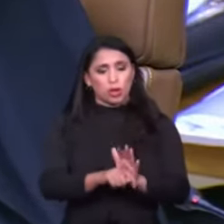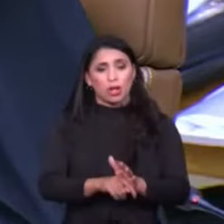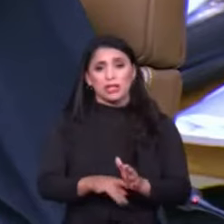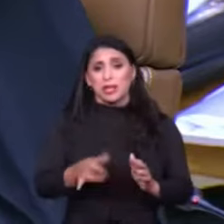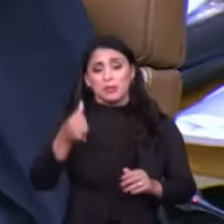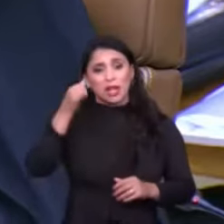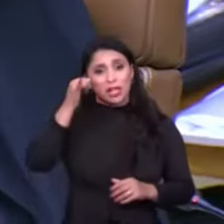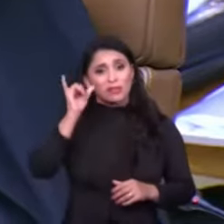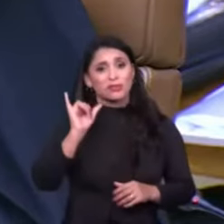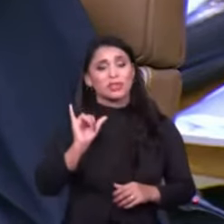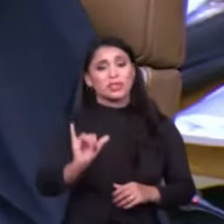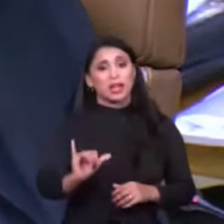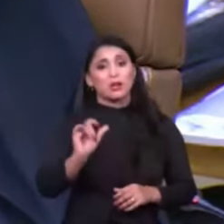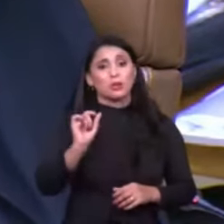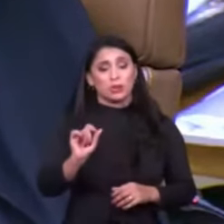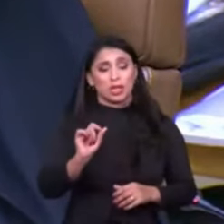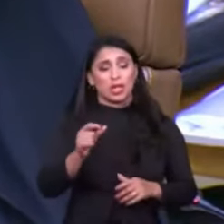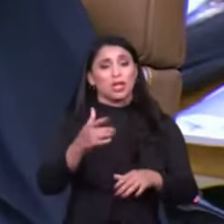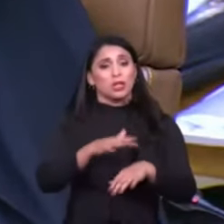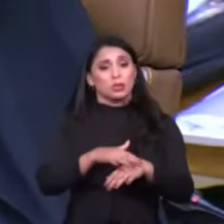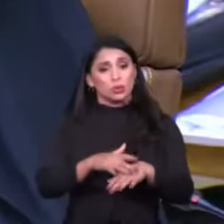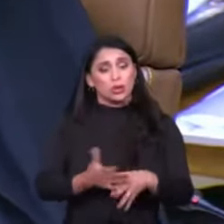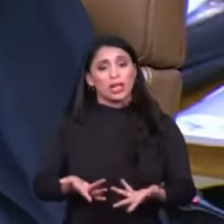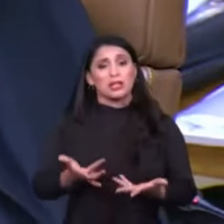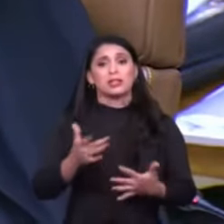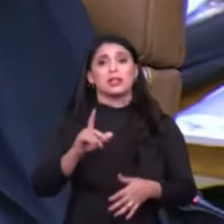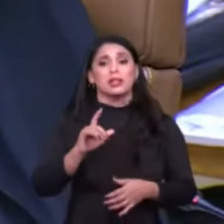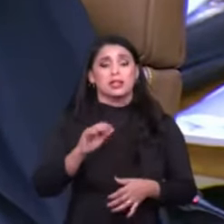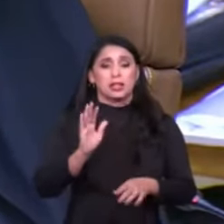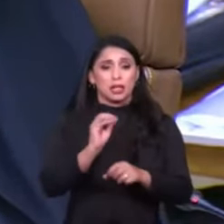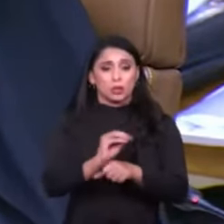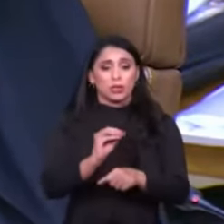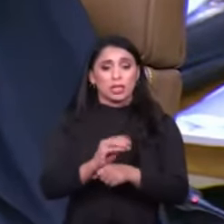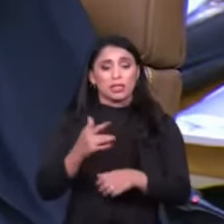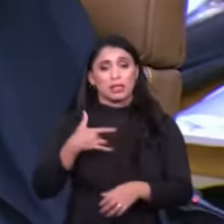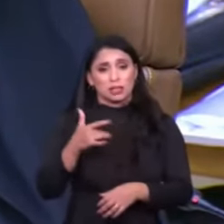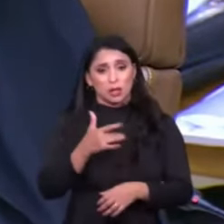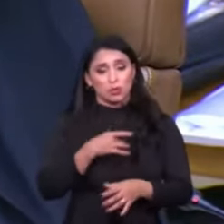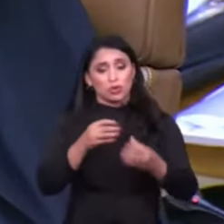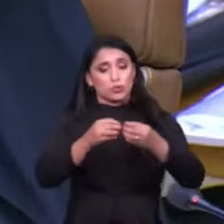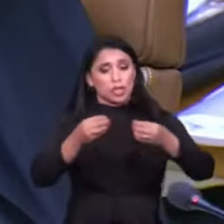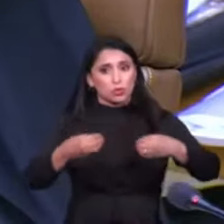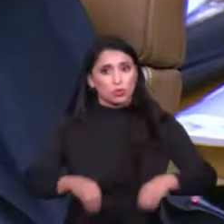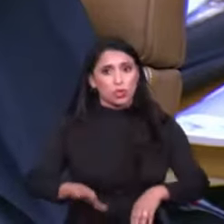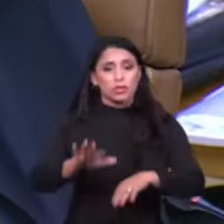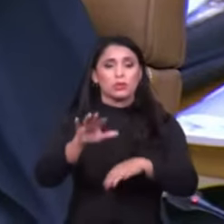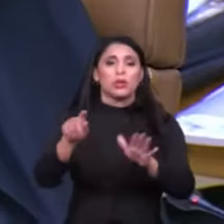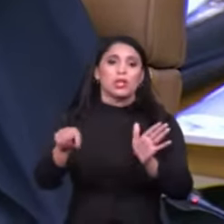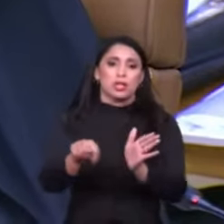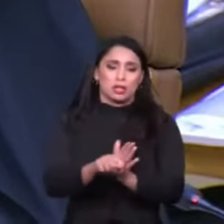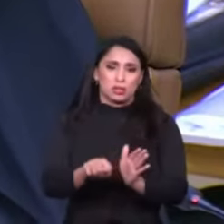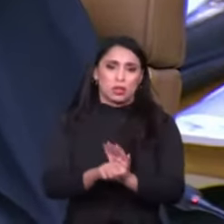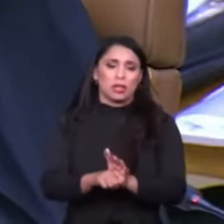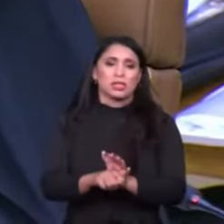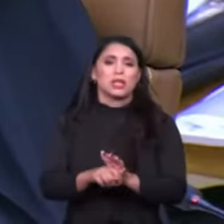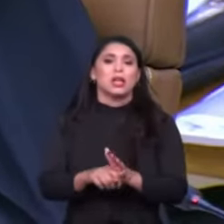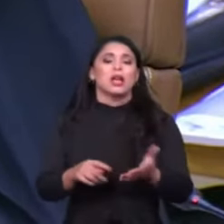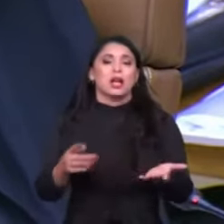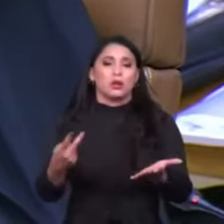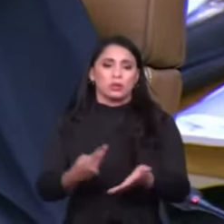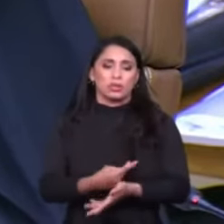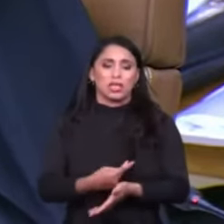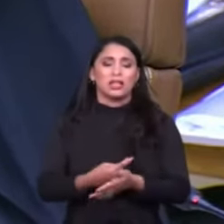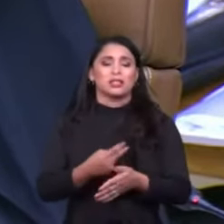brasileiros. Reconhecendo a complexidade da matéria e os danos que as drogas causam às famílias brasileiras, a Constituição Federal